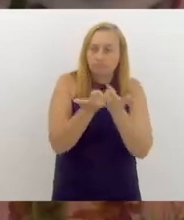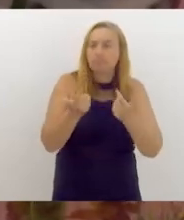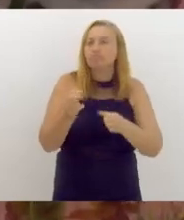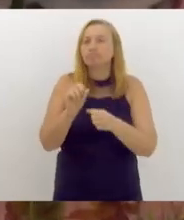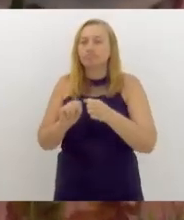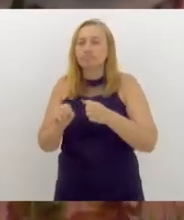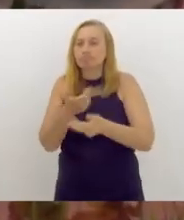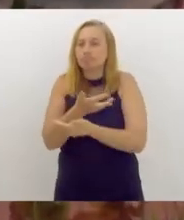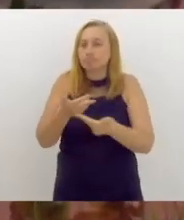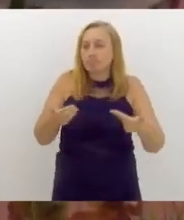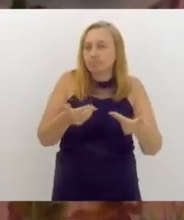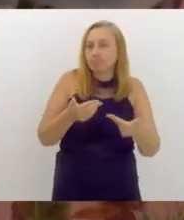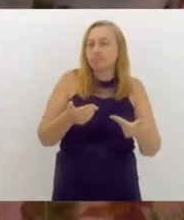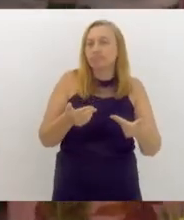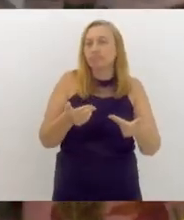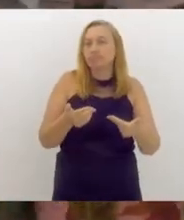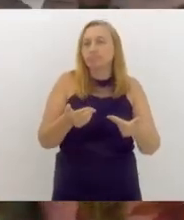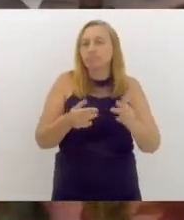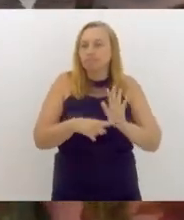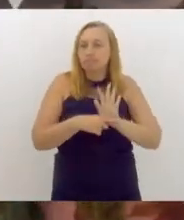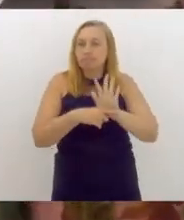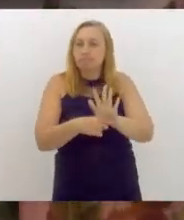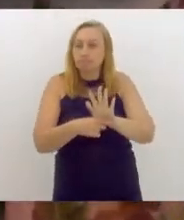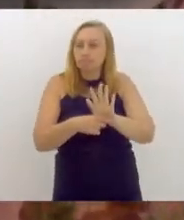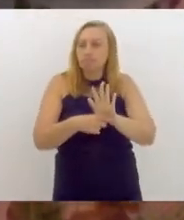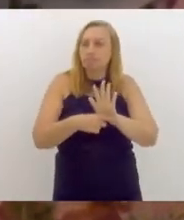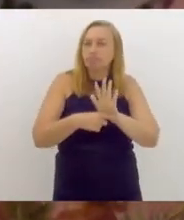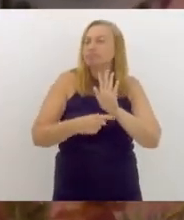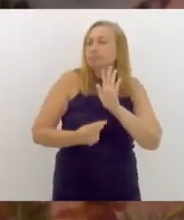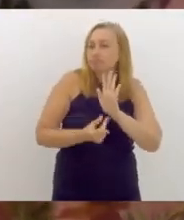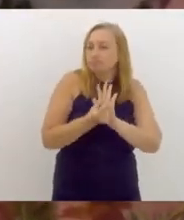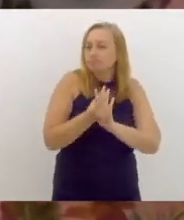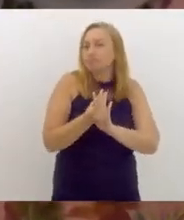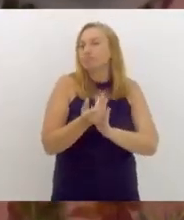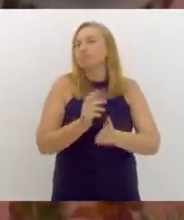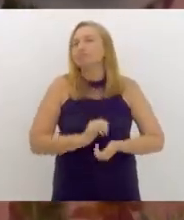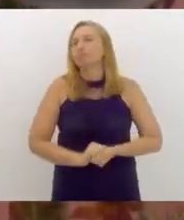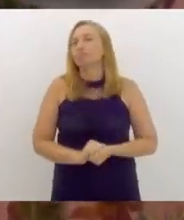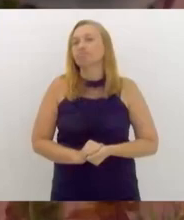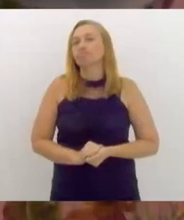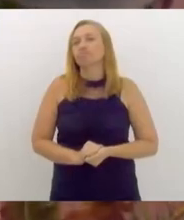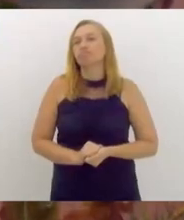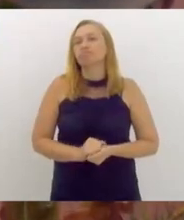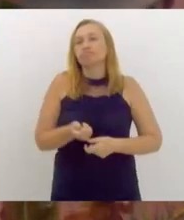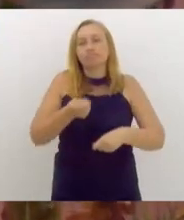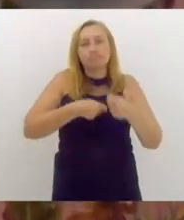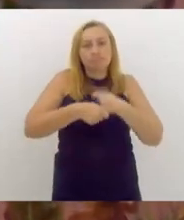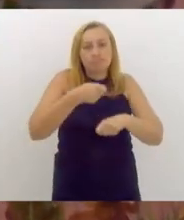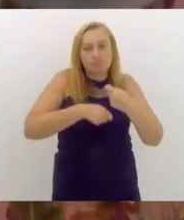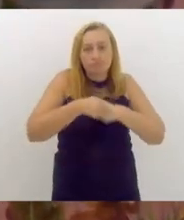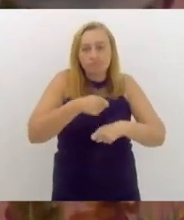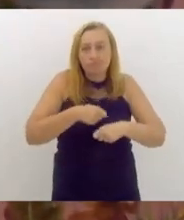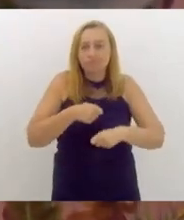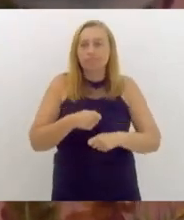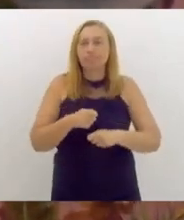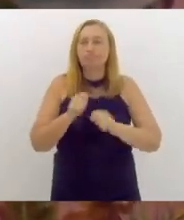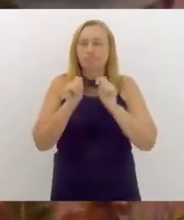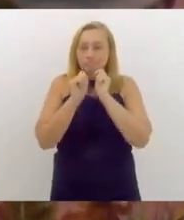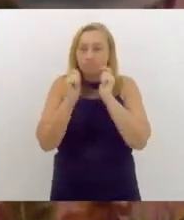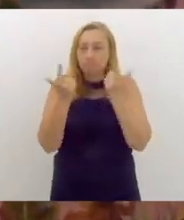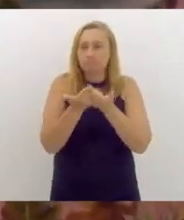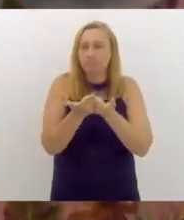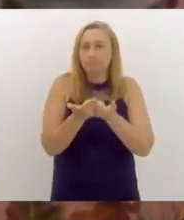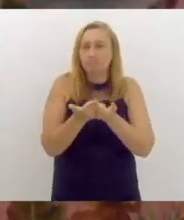fizemos vários aportes financeiros a partir das economias realizadas para a Assembleia Legislativa